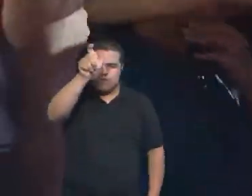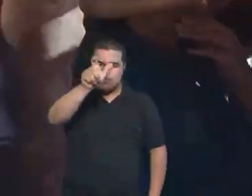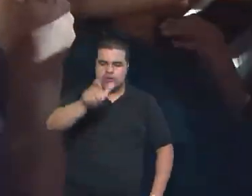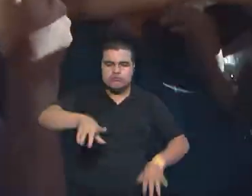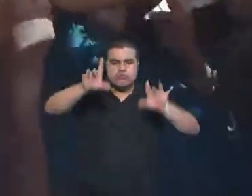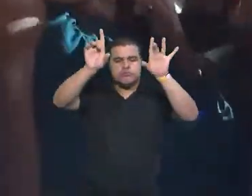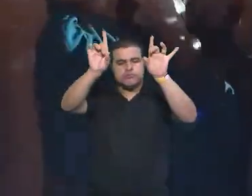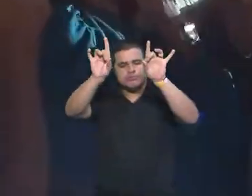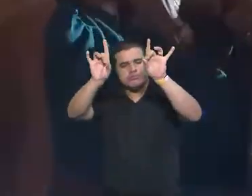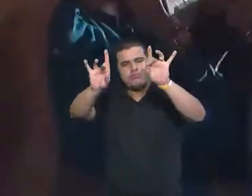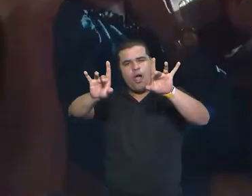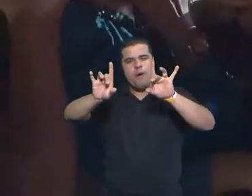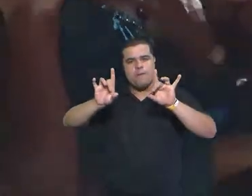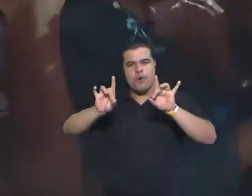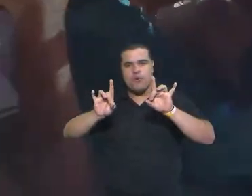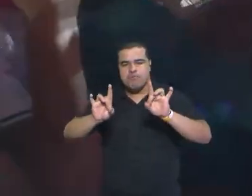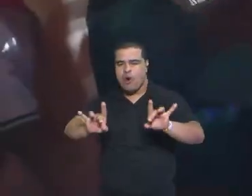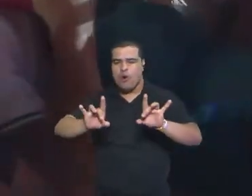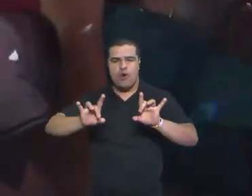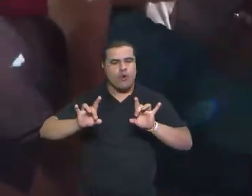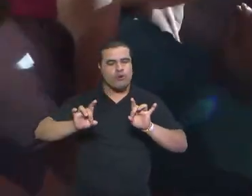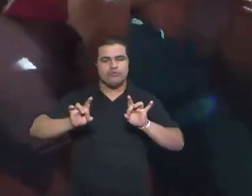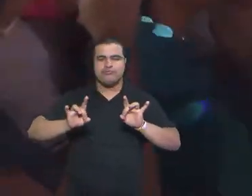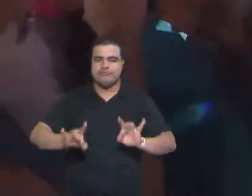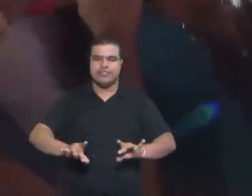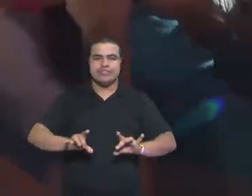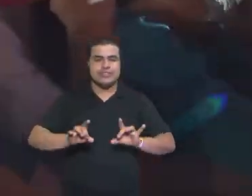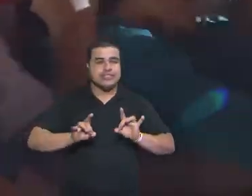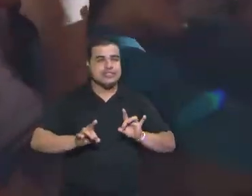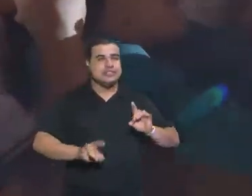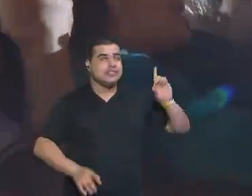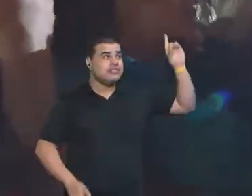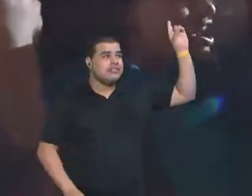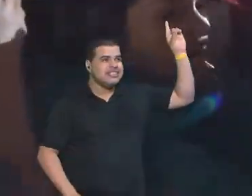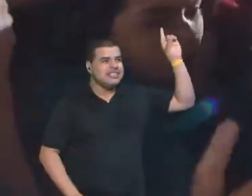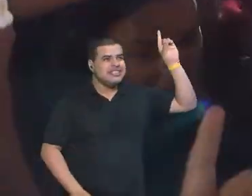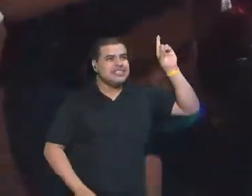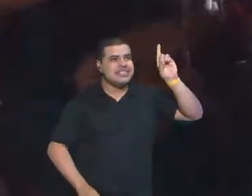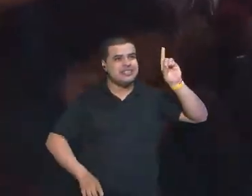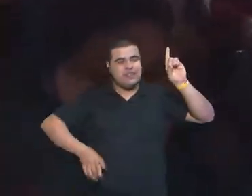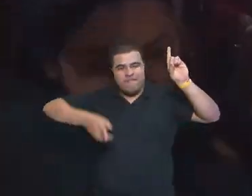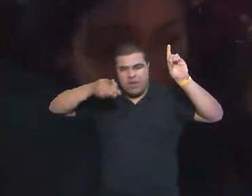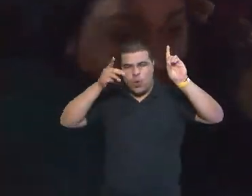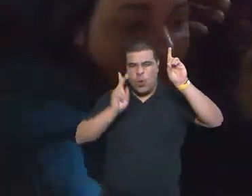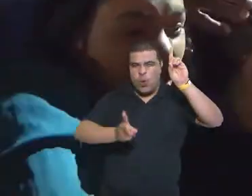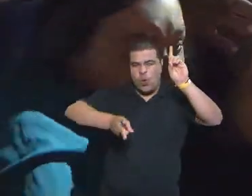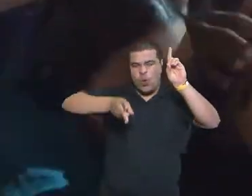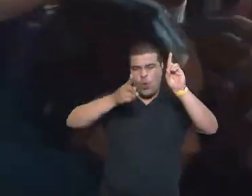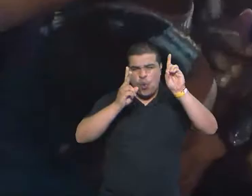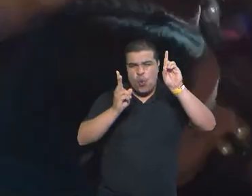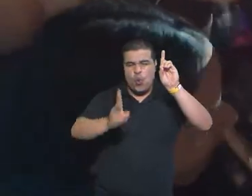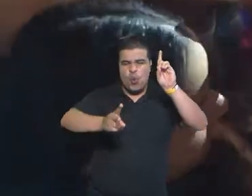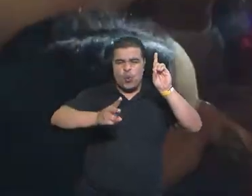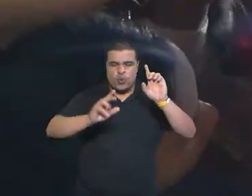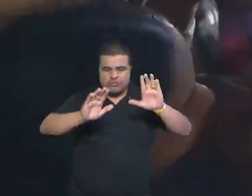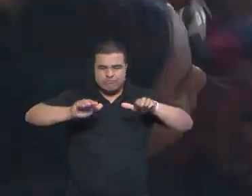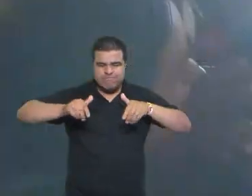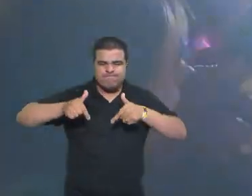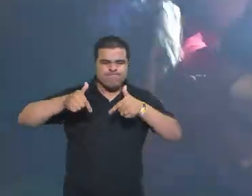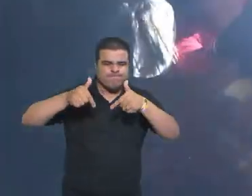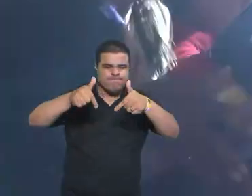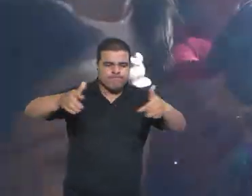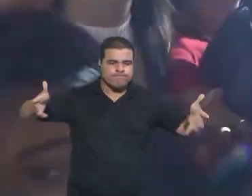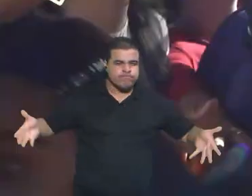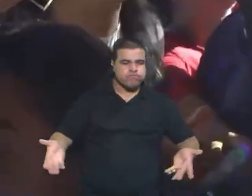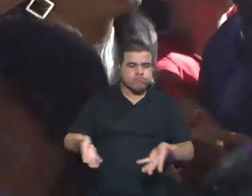precioso Mas claro que eu amo fugiu se você disse se eu não soubesse